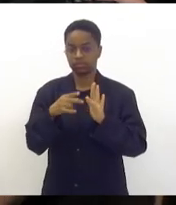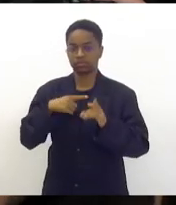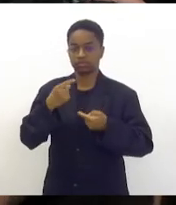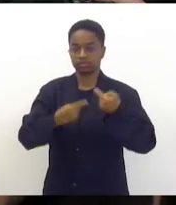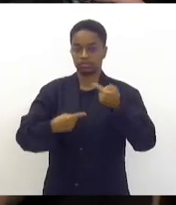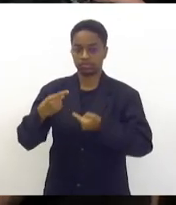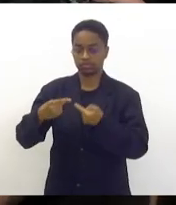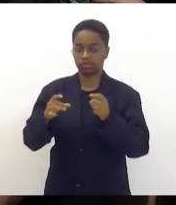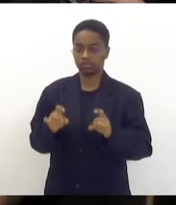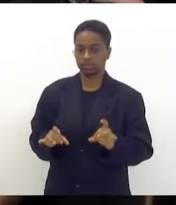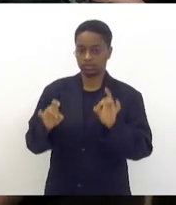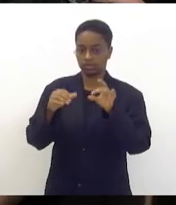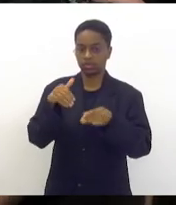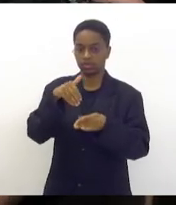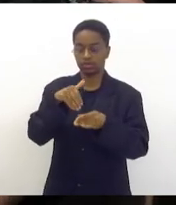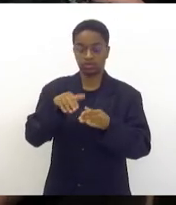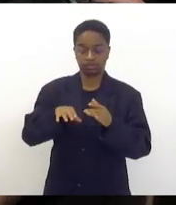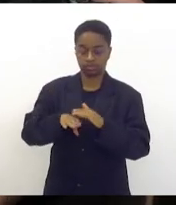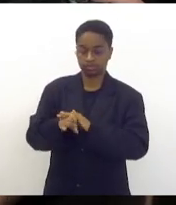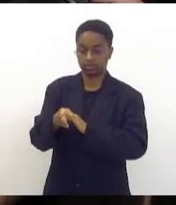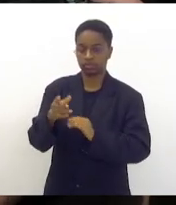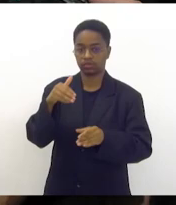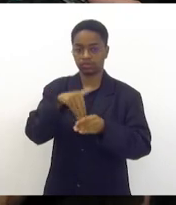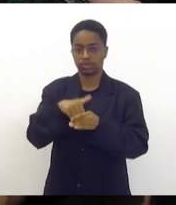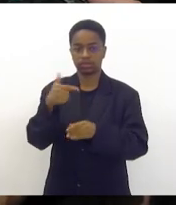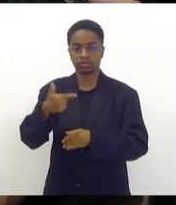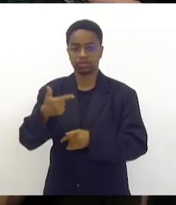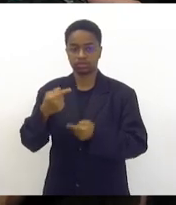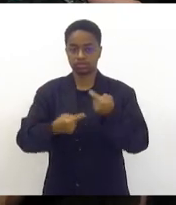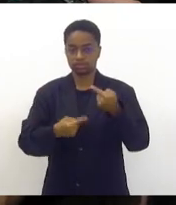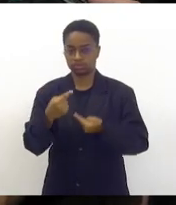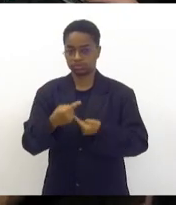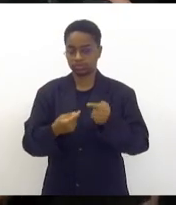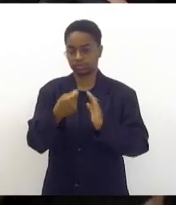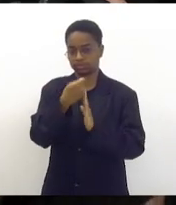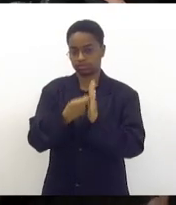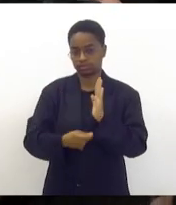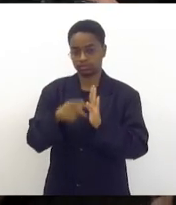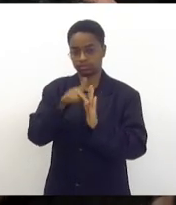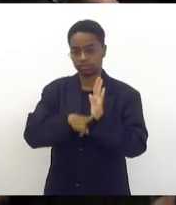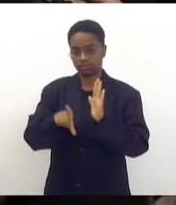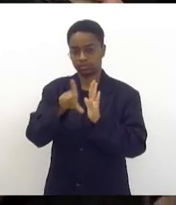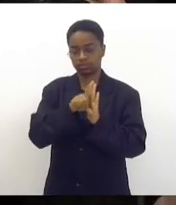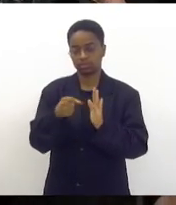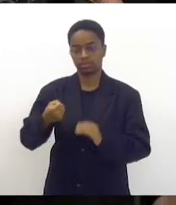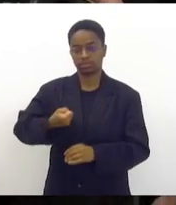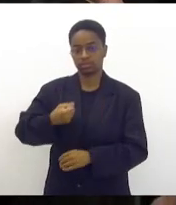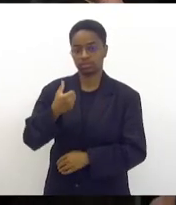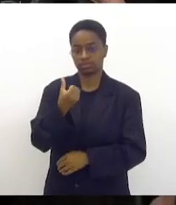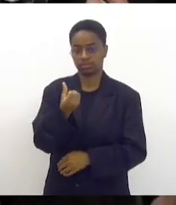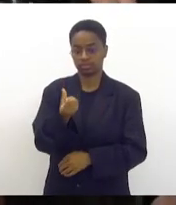em votação, em segunda discussão, redação do vencido. Projeto de lei número